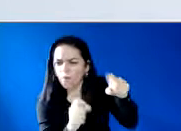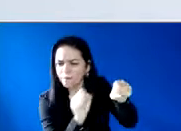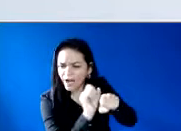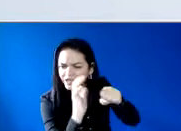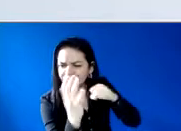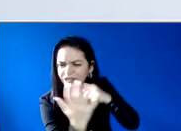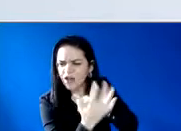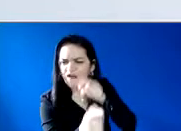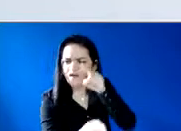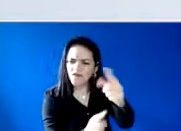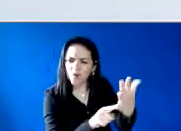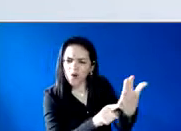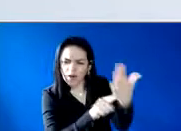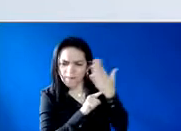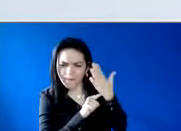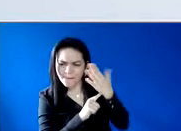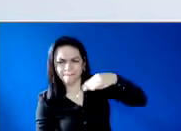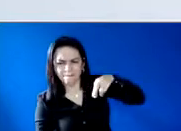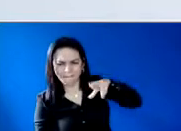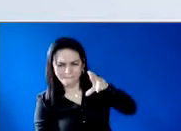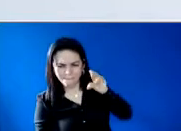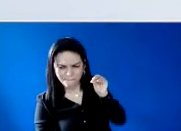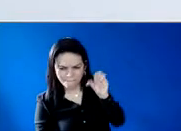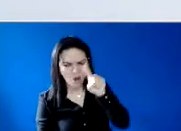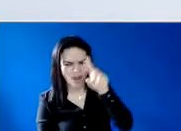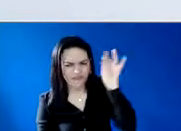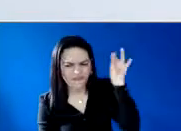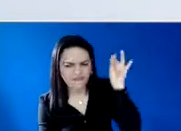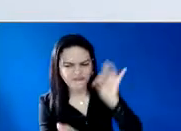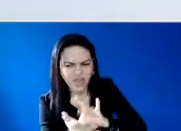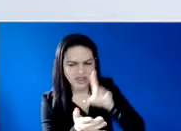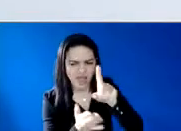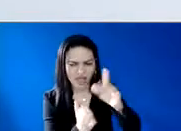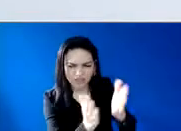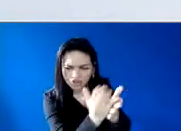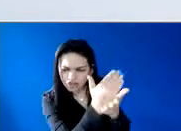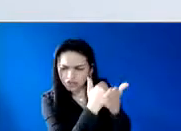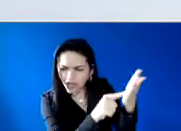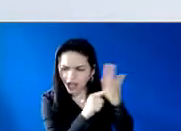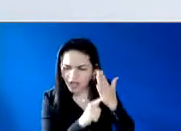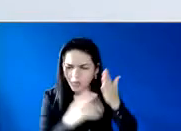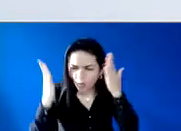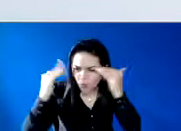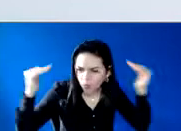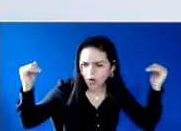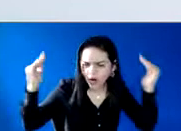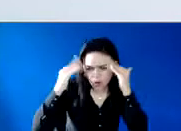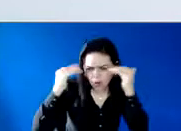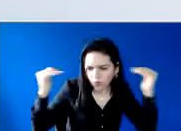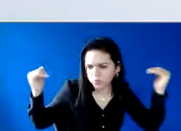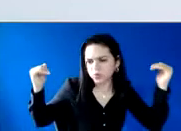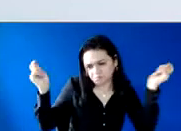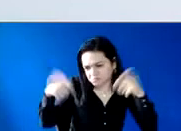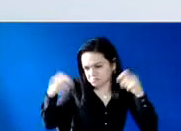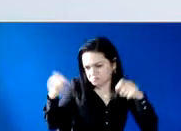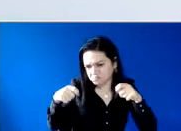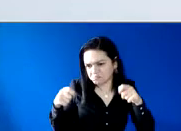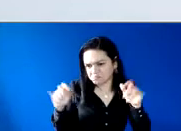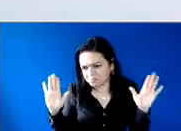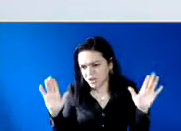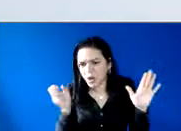você está mostrando, Marcos, se for verdade esses dados que você está mostrando, é sucesso. Sucesso, digamos assim, não